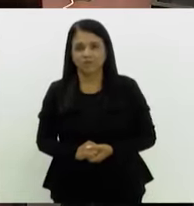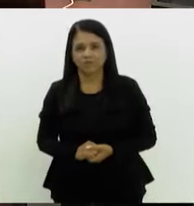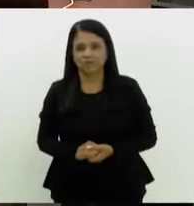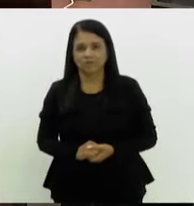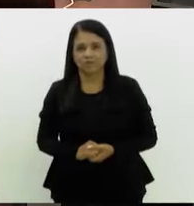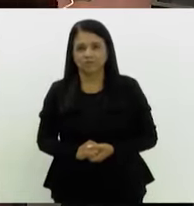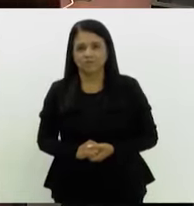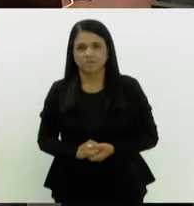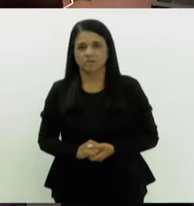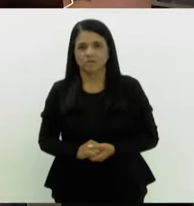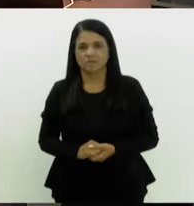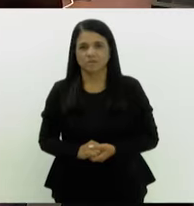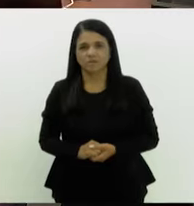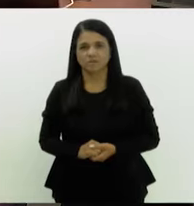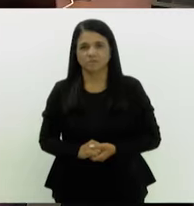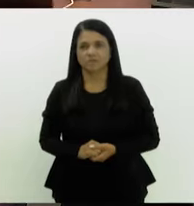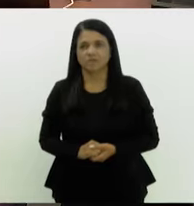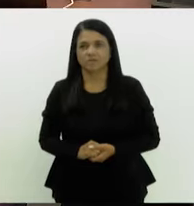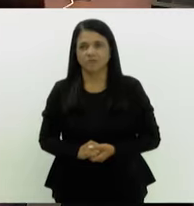Jesus